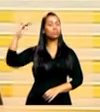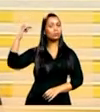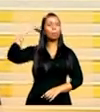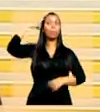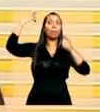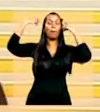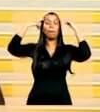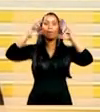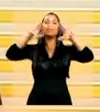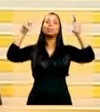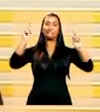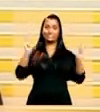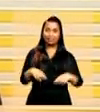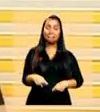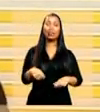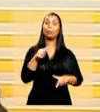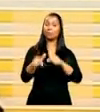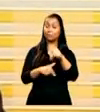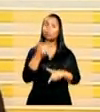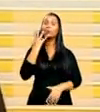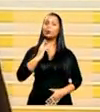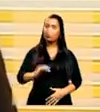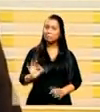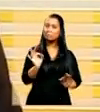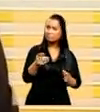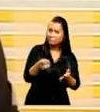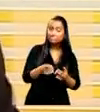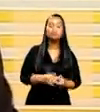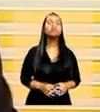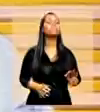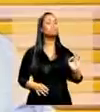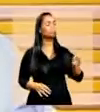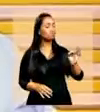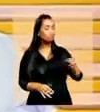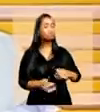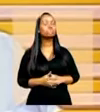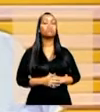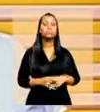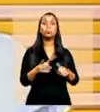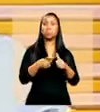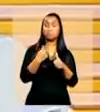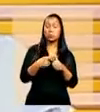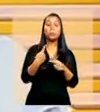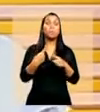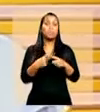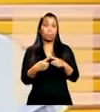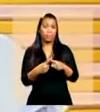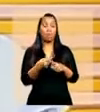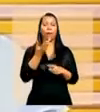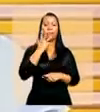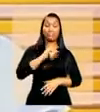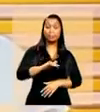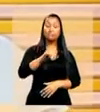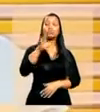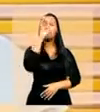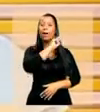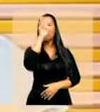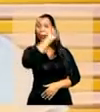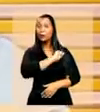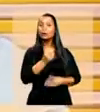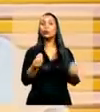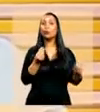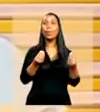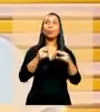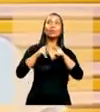a criatividade fazem toda a diferença para se trabalhar com a criança, não? Sim. Primeiro porque a criança ela